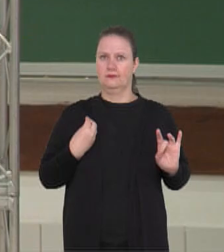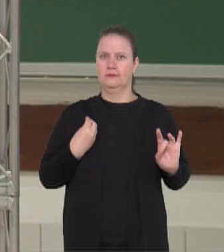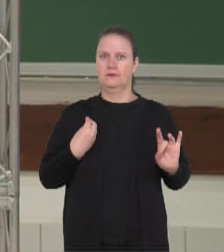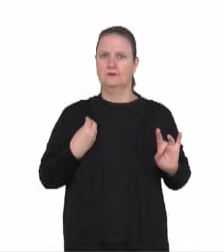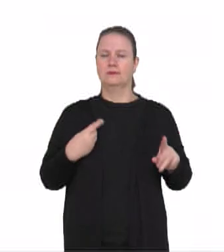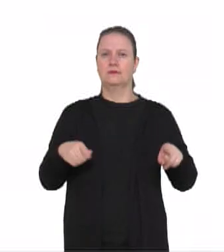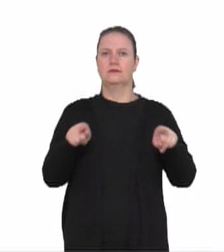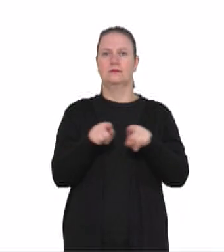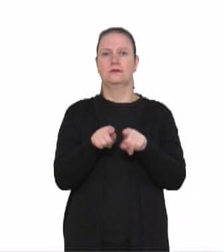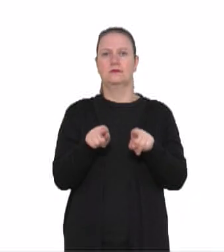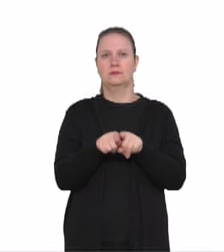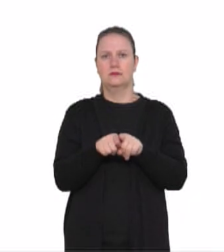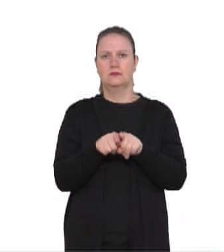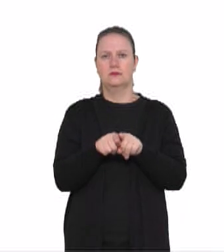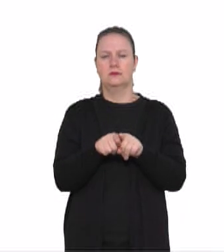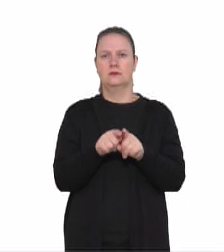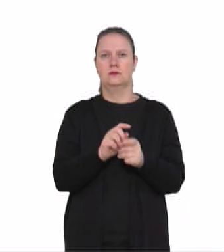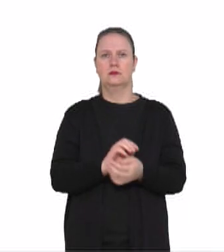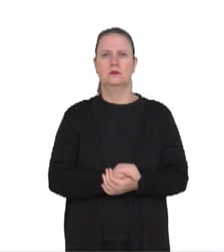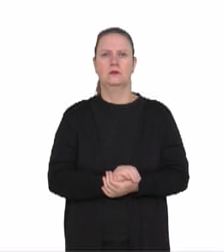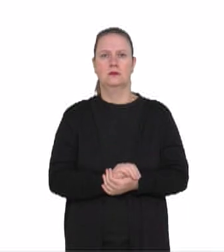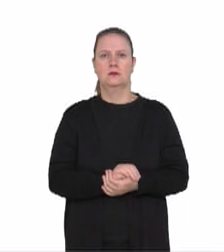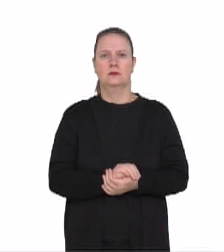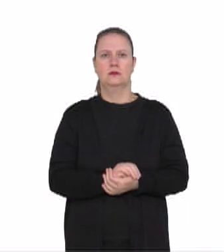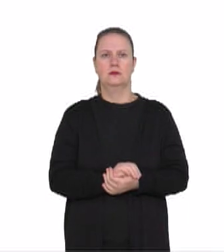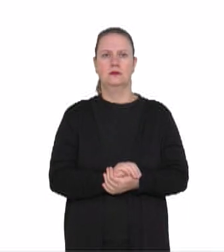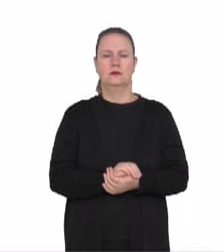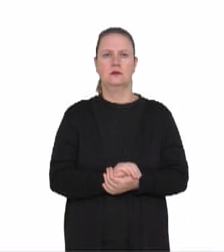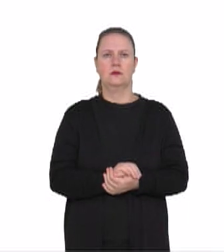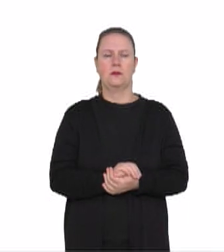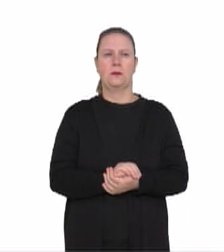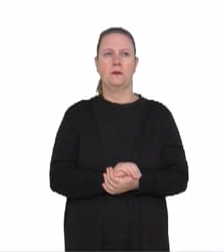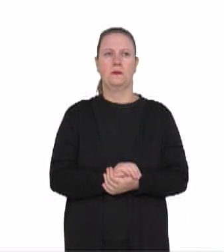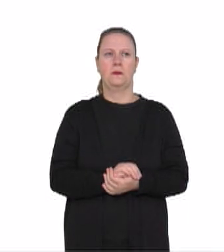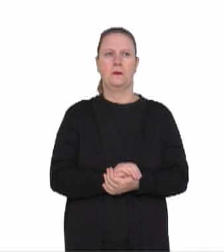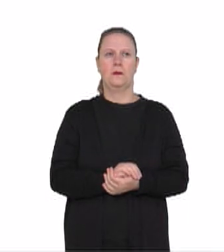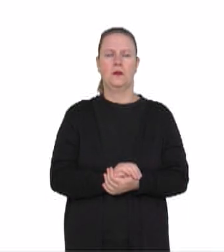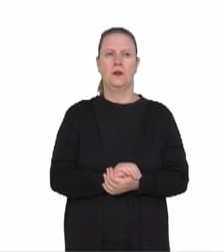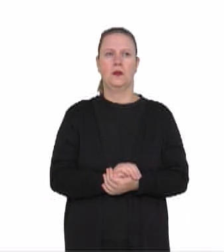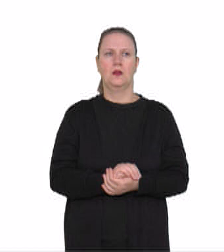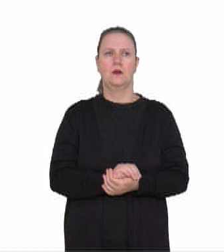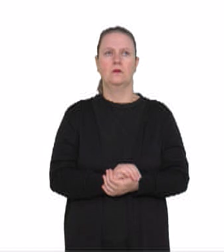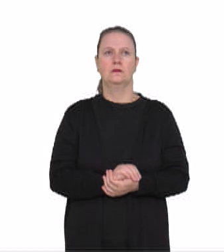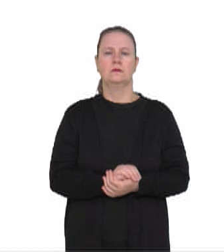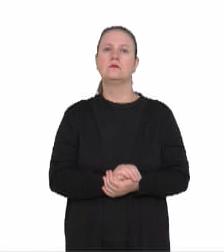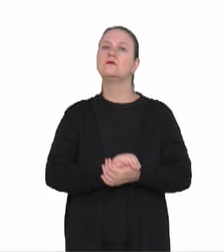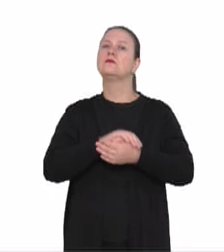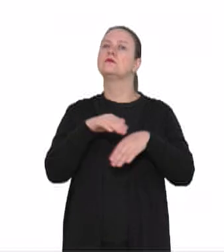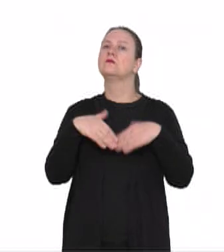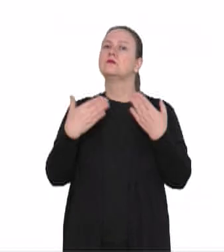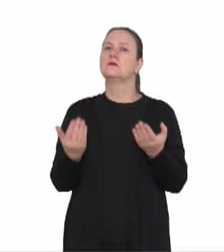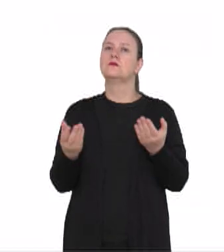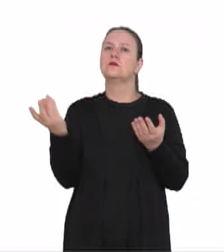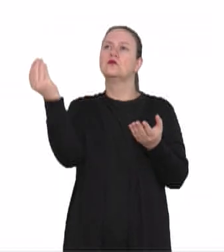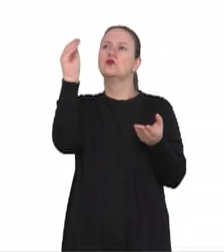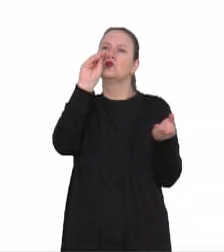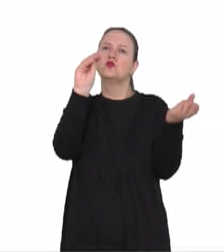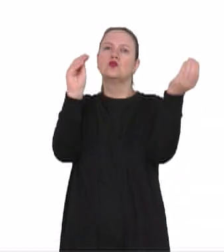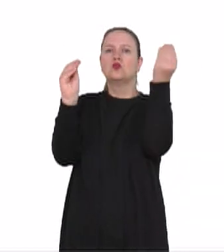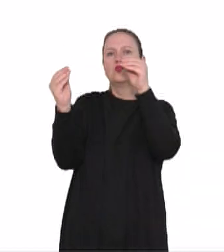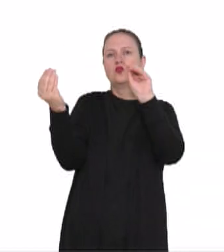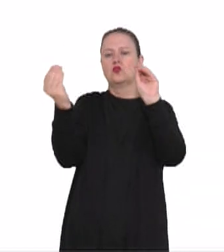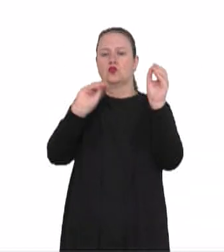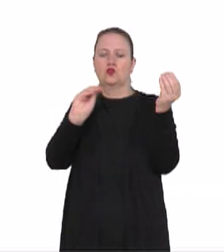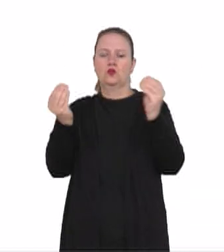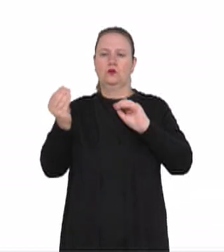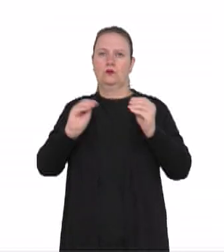Complete the eco facts and eco tips with the correct verb form of the verbs in parentheses. Então, complete as dicas e